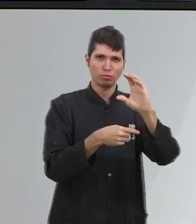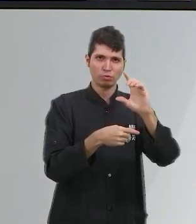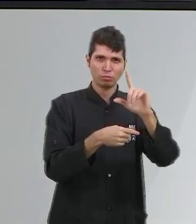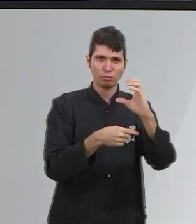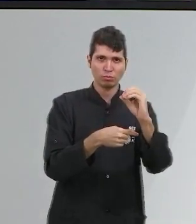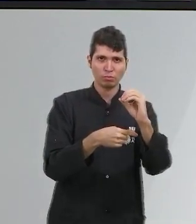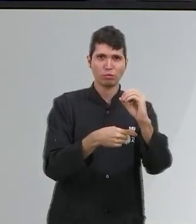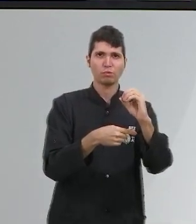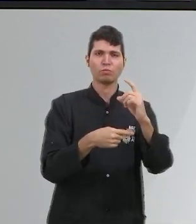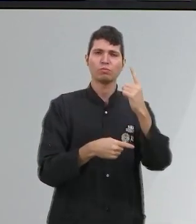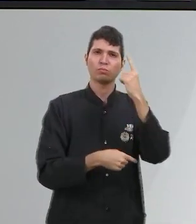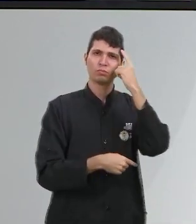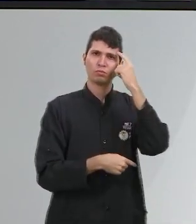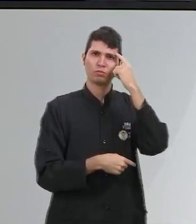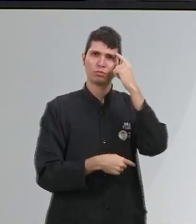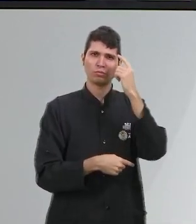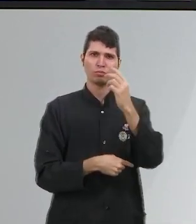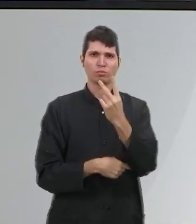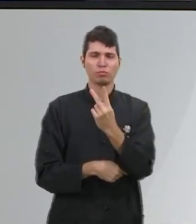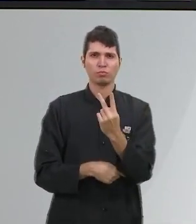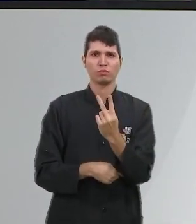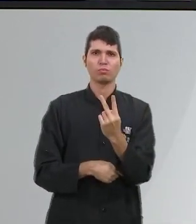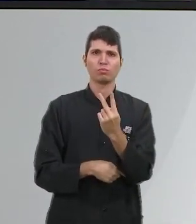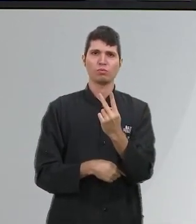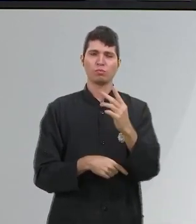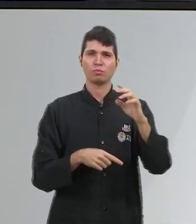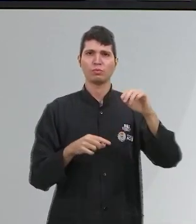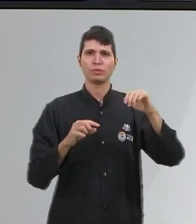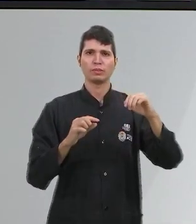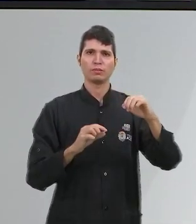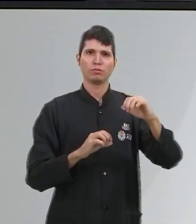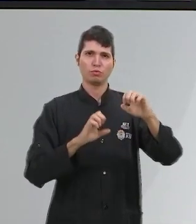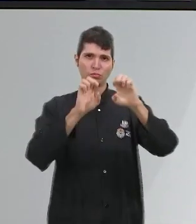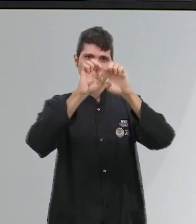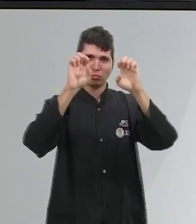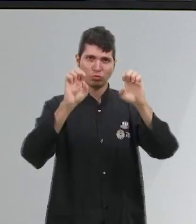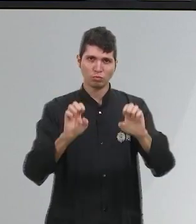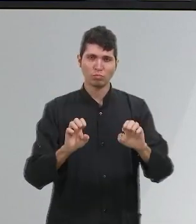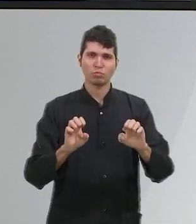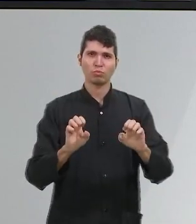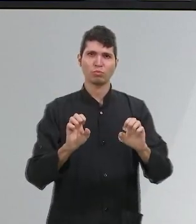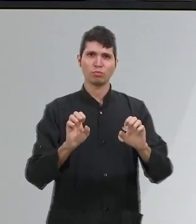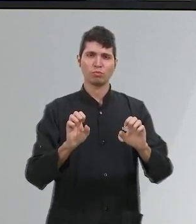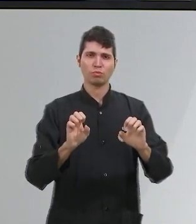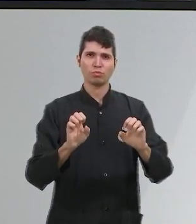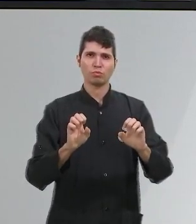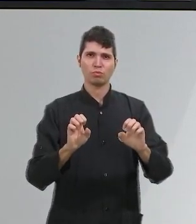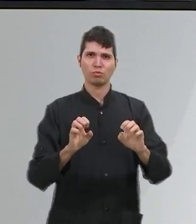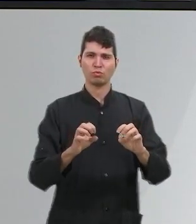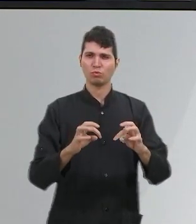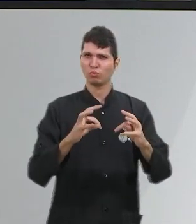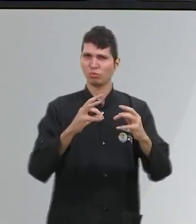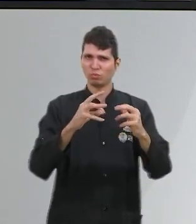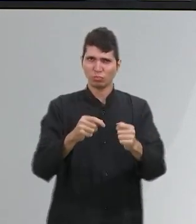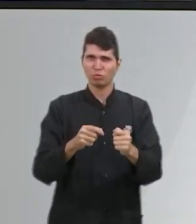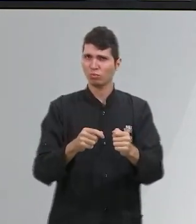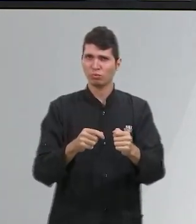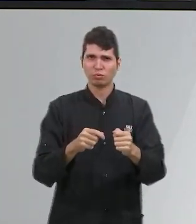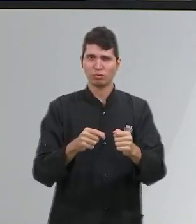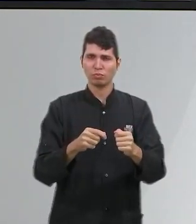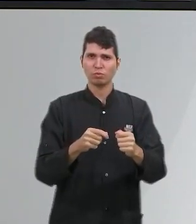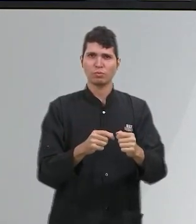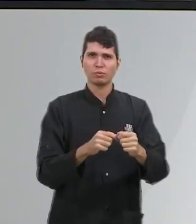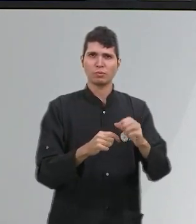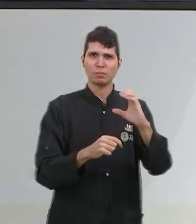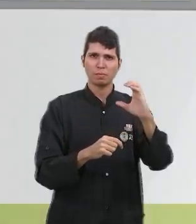ciclo. Será que nas duas estruturas eu tenho ciclos formados somente por carbonos? Se você observar aqui